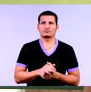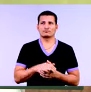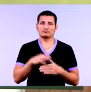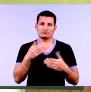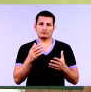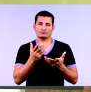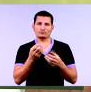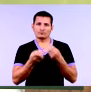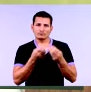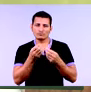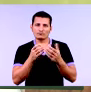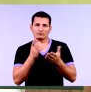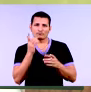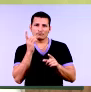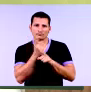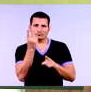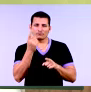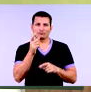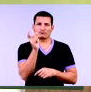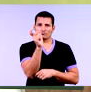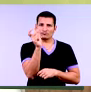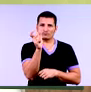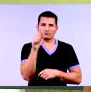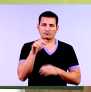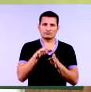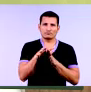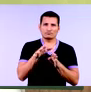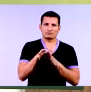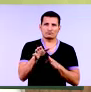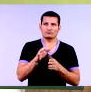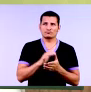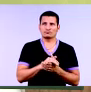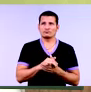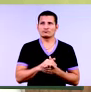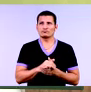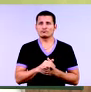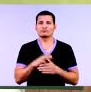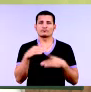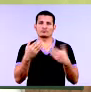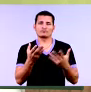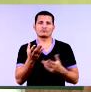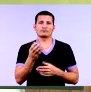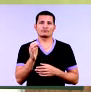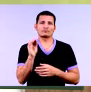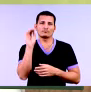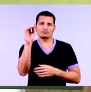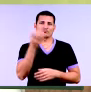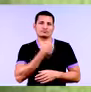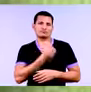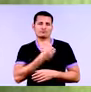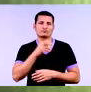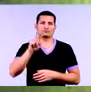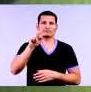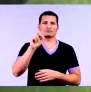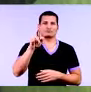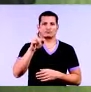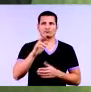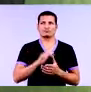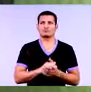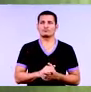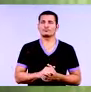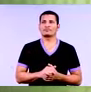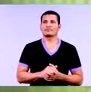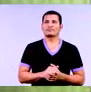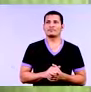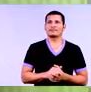de identificação das variáveis é justamente essas dicas aí, procurando saber que tipo de valor está sendo inserido nas variáveis, professor. Isso, então considerem